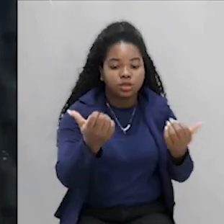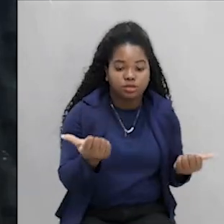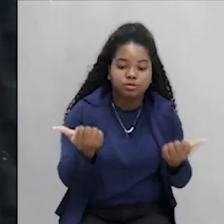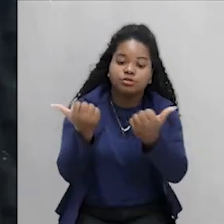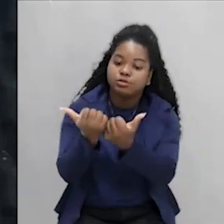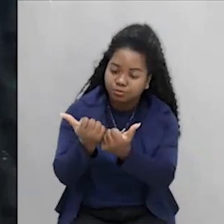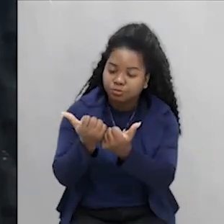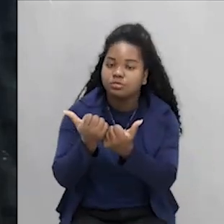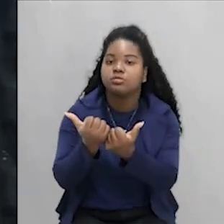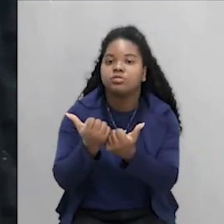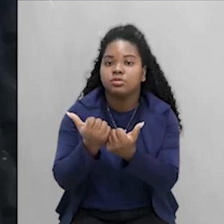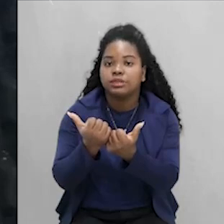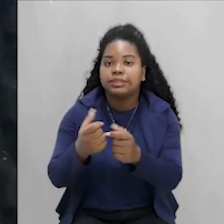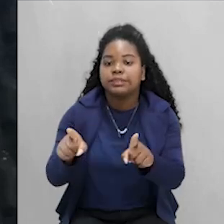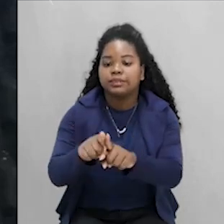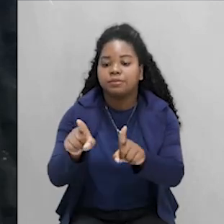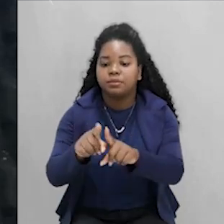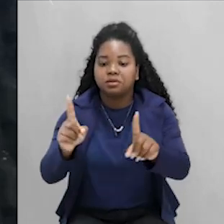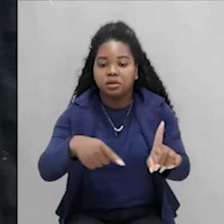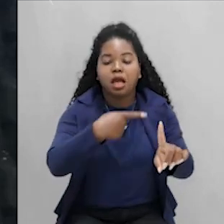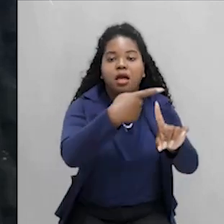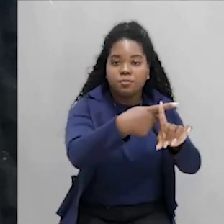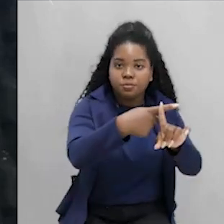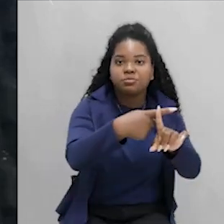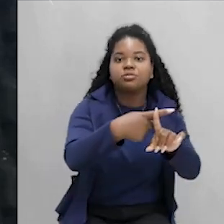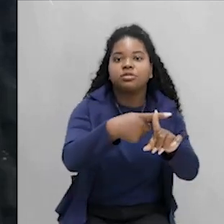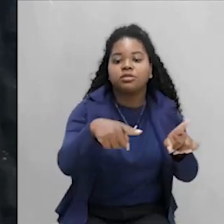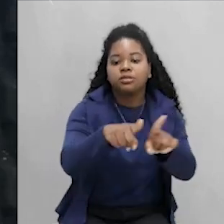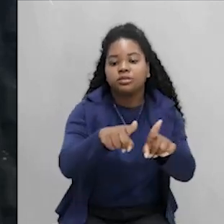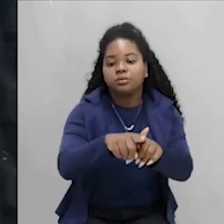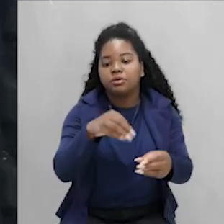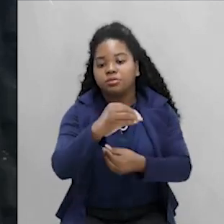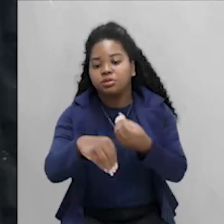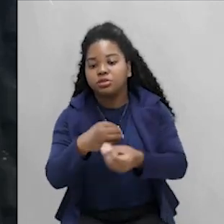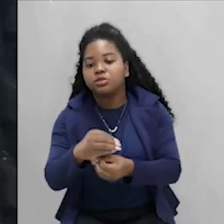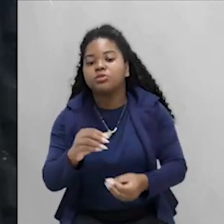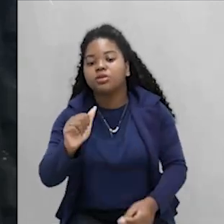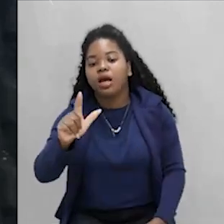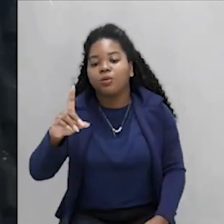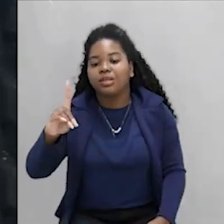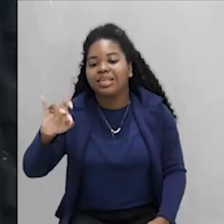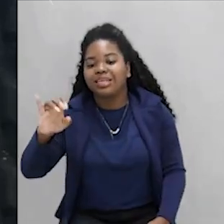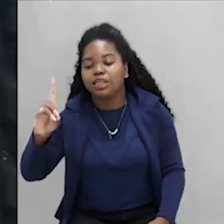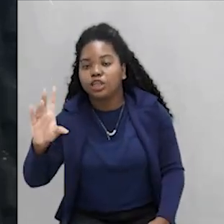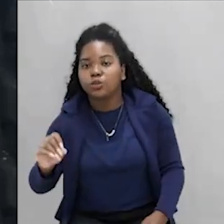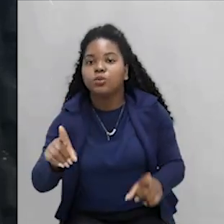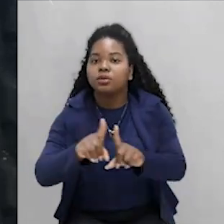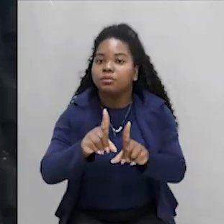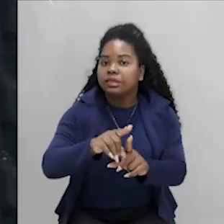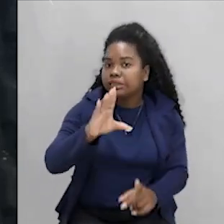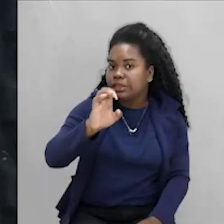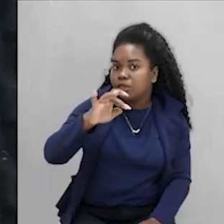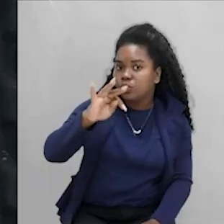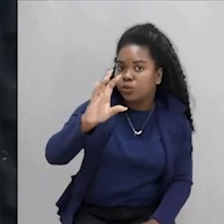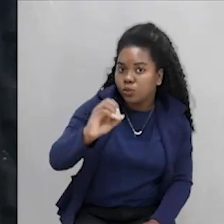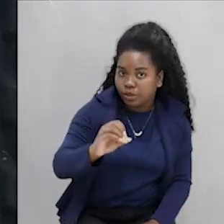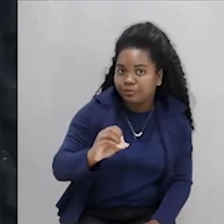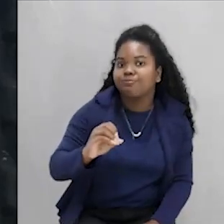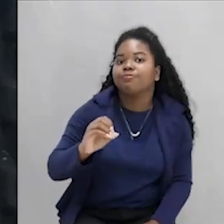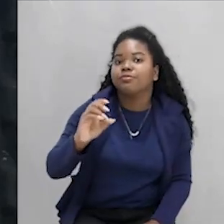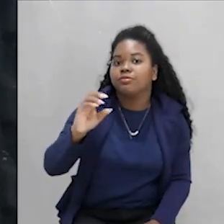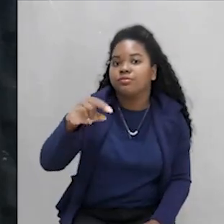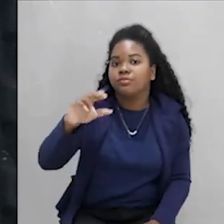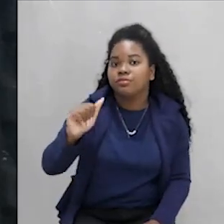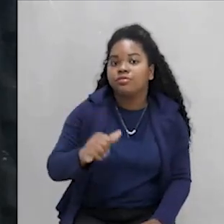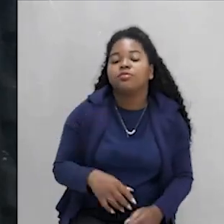reações de adição reações com aldeídos e cetonas e nós estamos trabalhando na aula de hoje